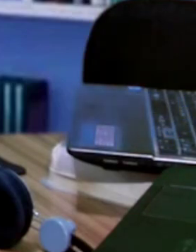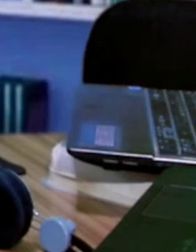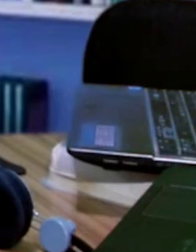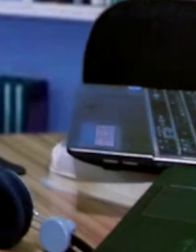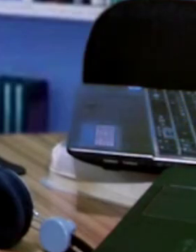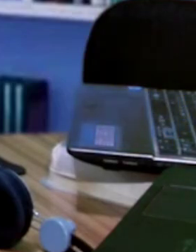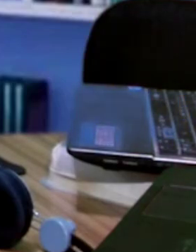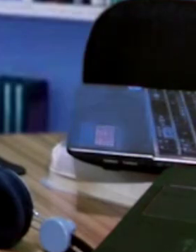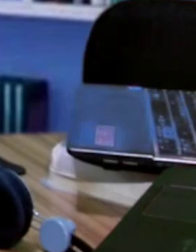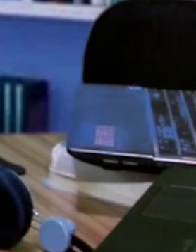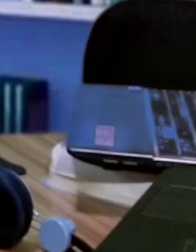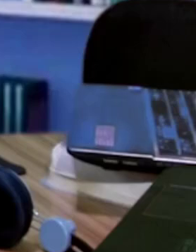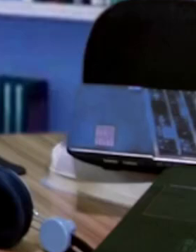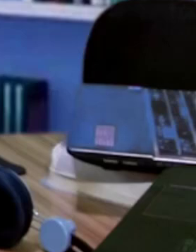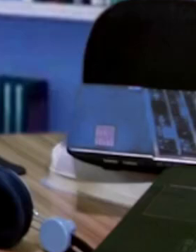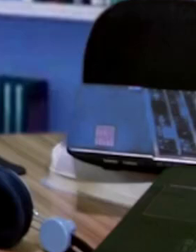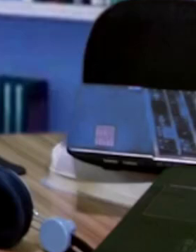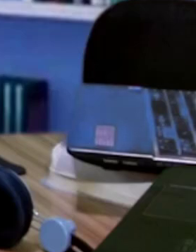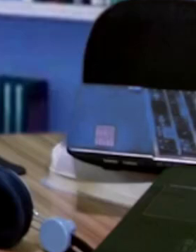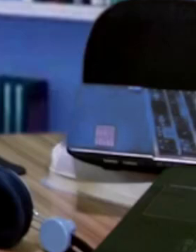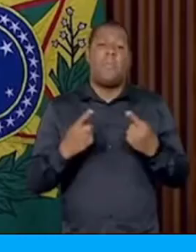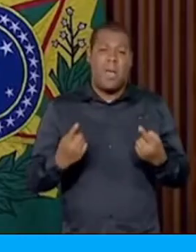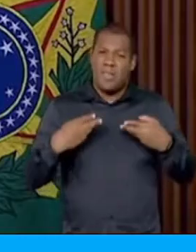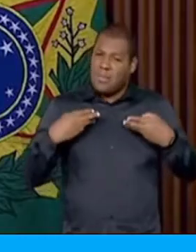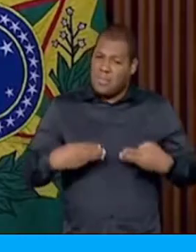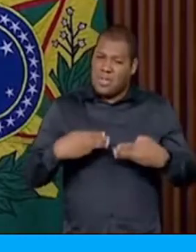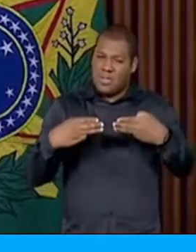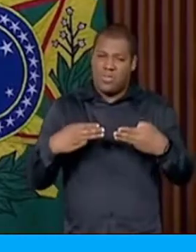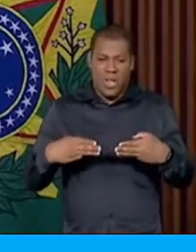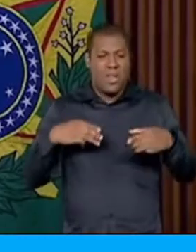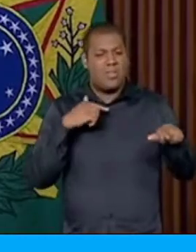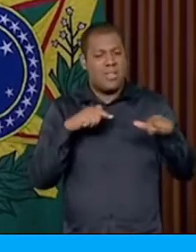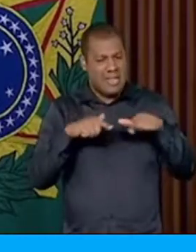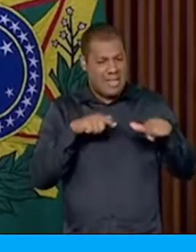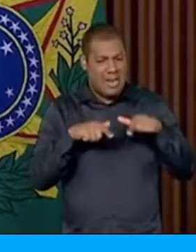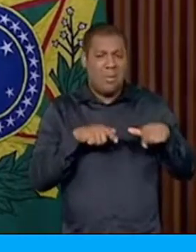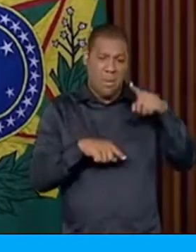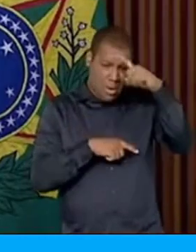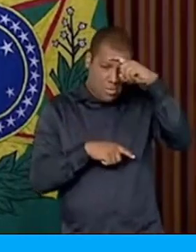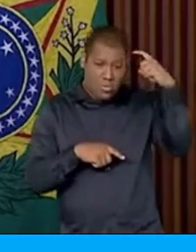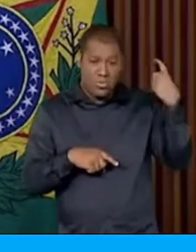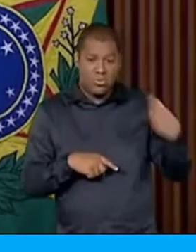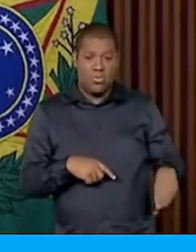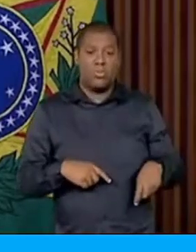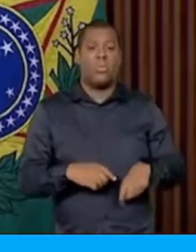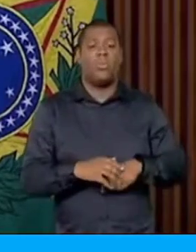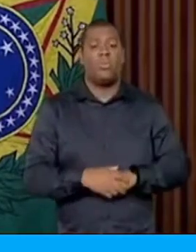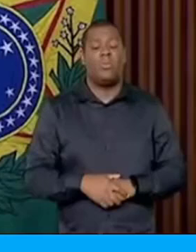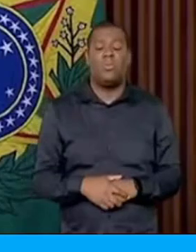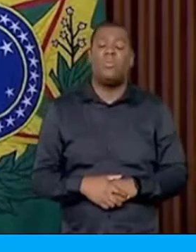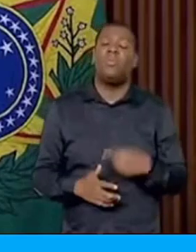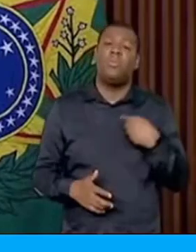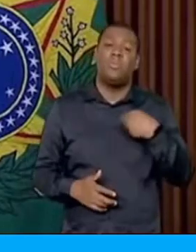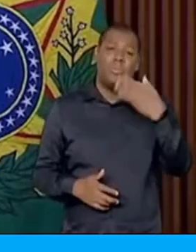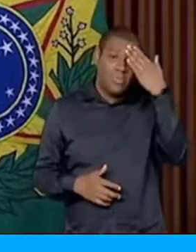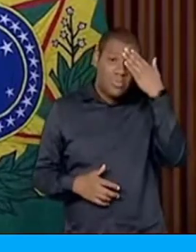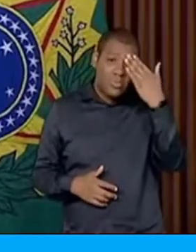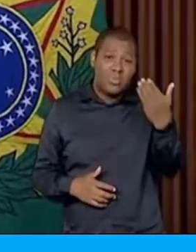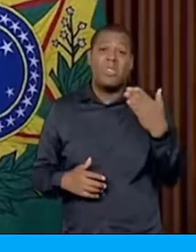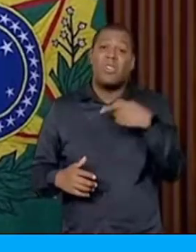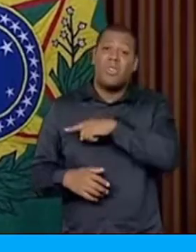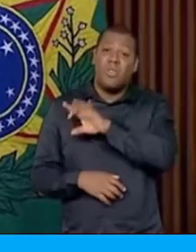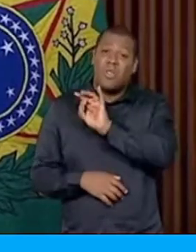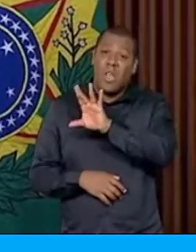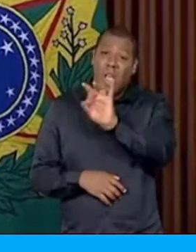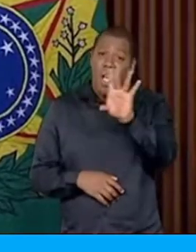escolhida a dedo por nós. Vamos nessa? Então eu quero, nas minhas primeiras palavras, agradecer ao